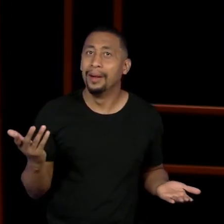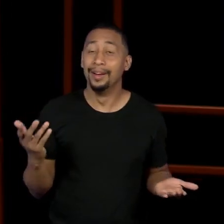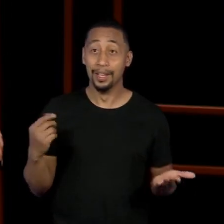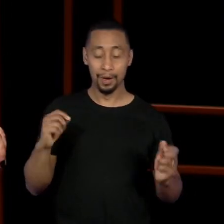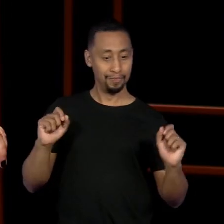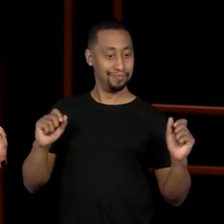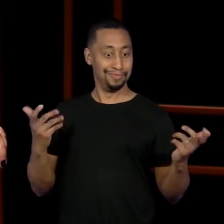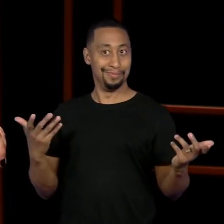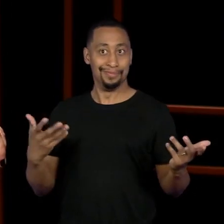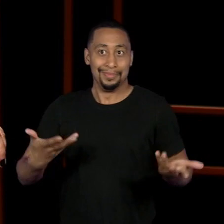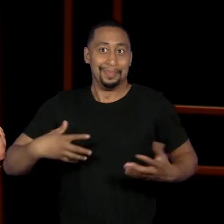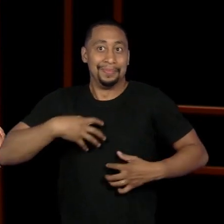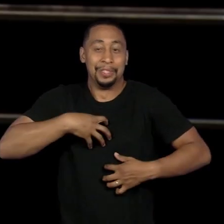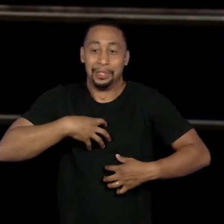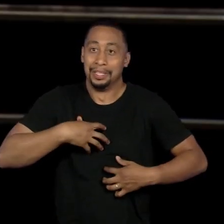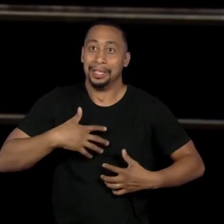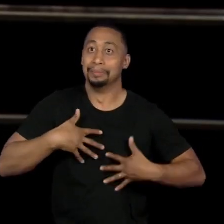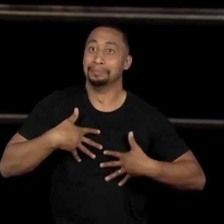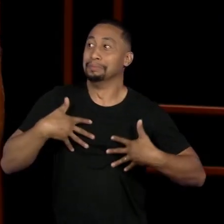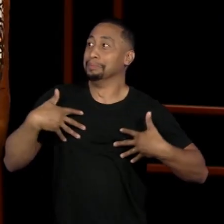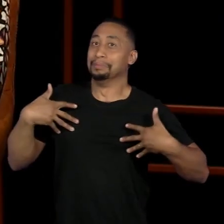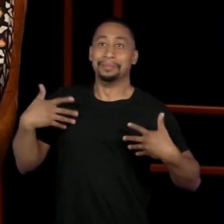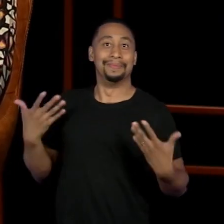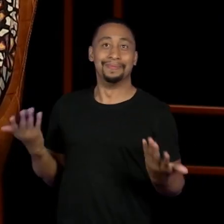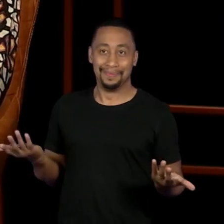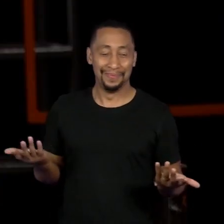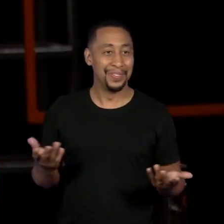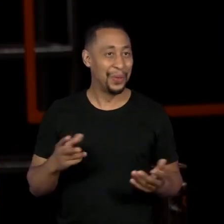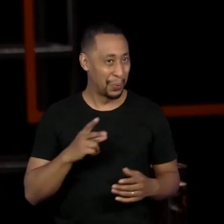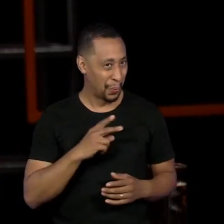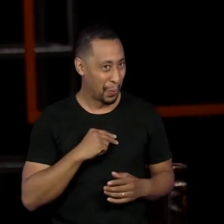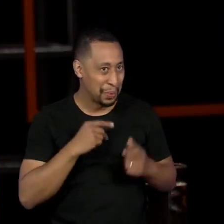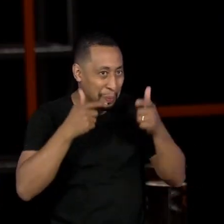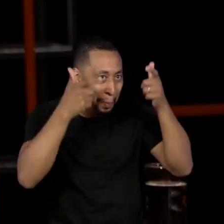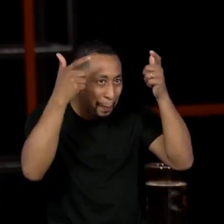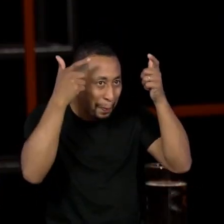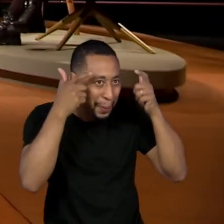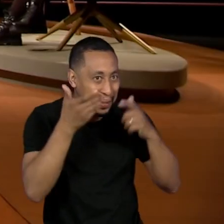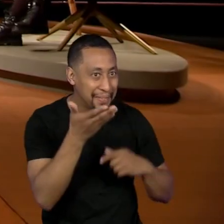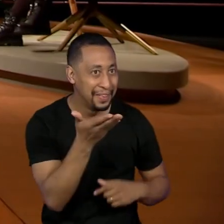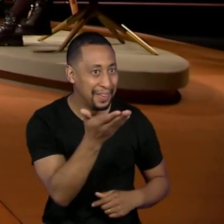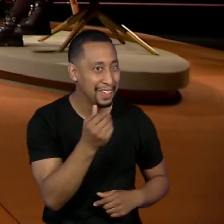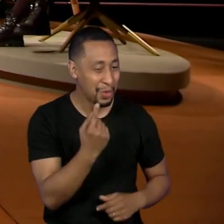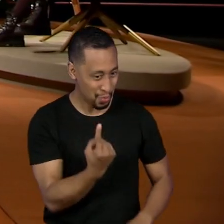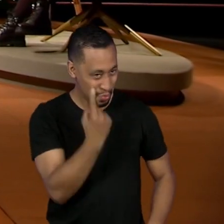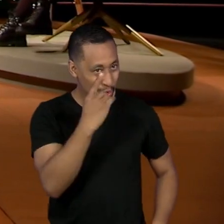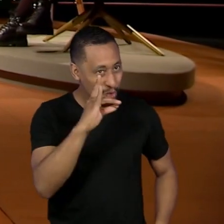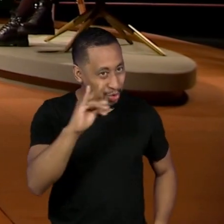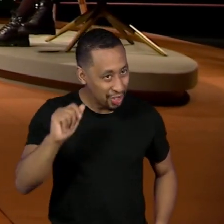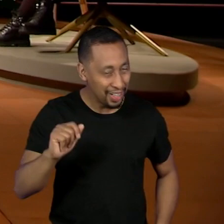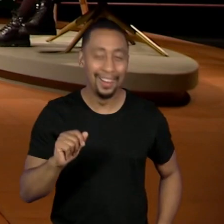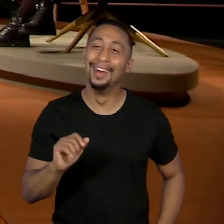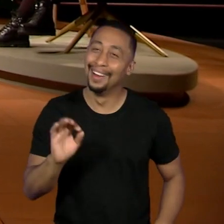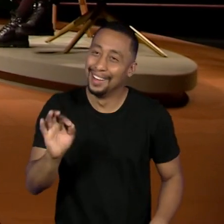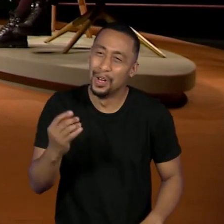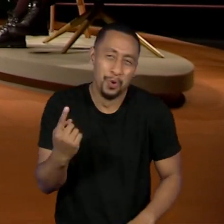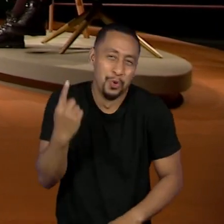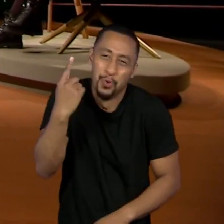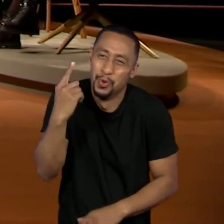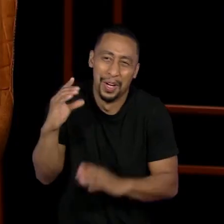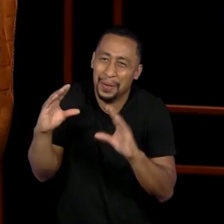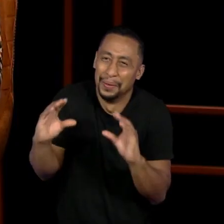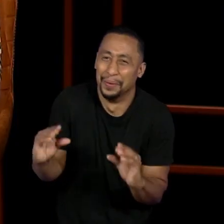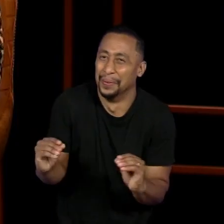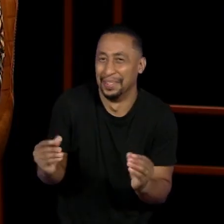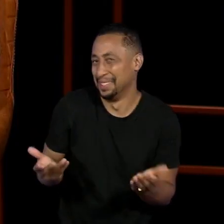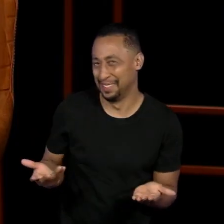envergonhada. Muito bom, né? Branquinha. Princesa por uma noite, princesa por um por dia. uma noite. E a rainha ria, fazia assim, claro.